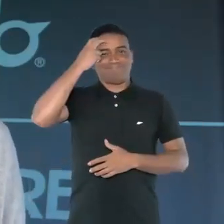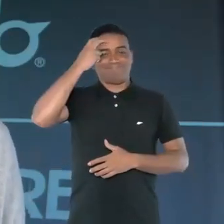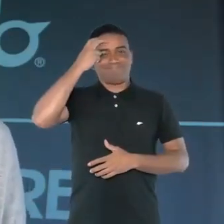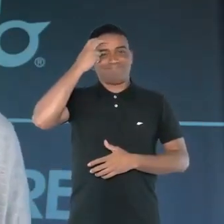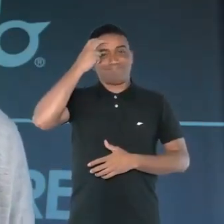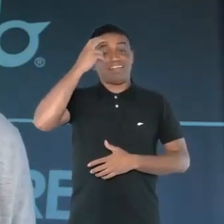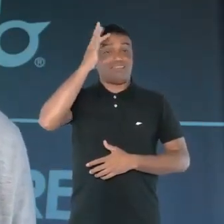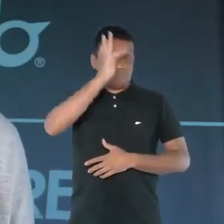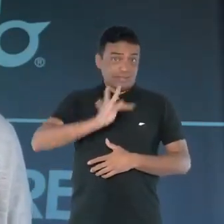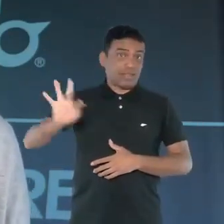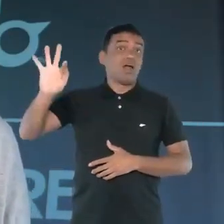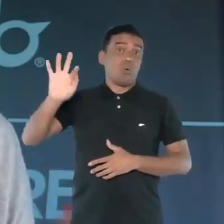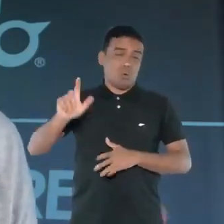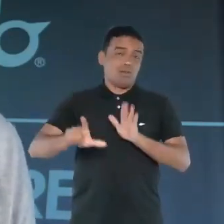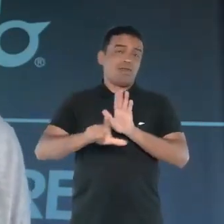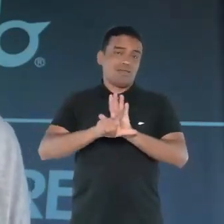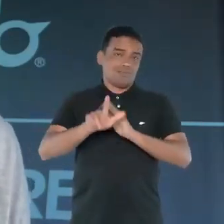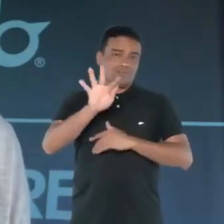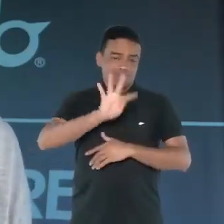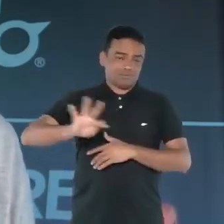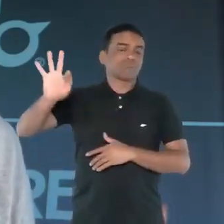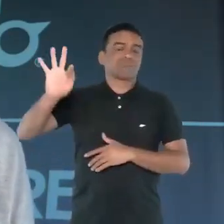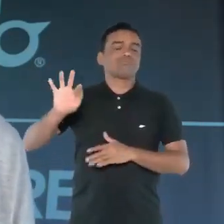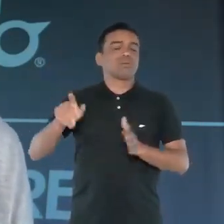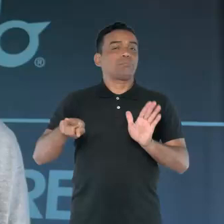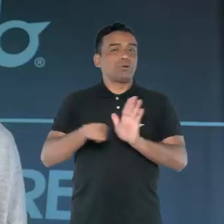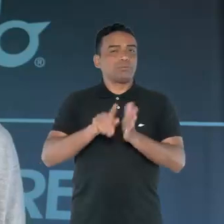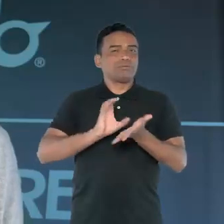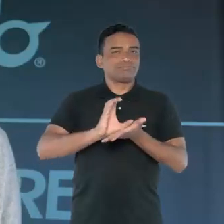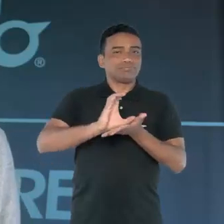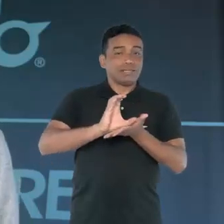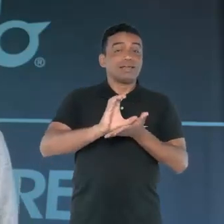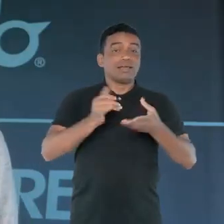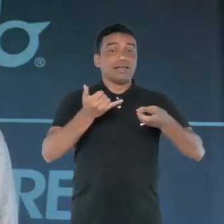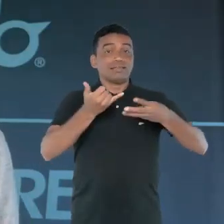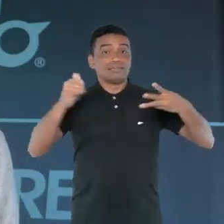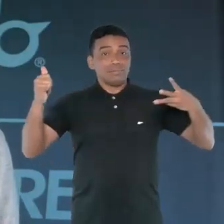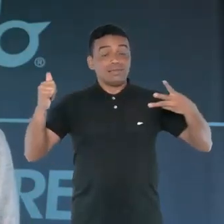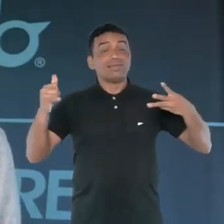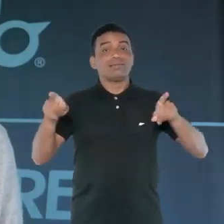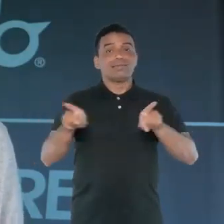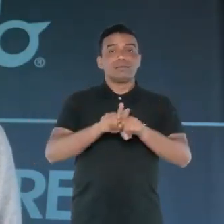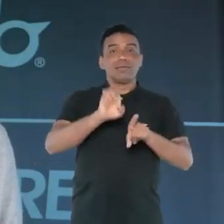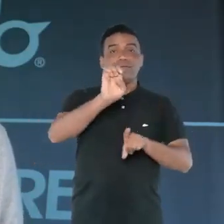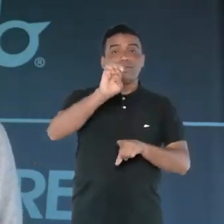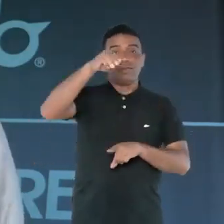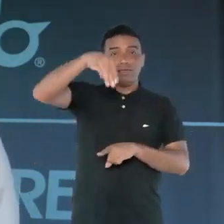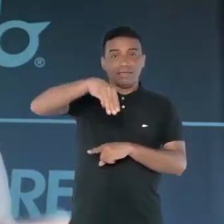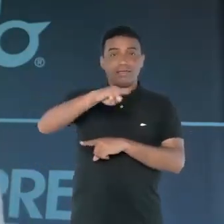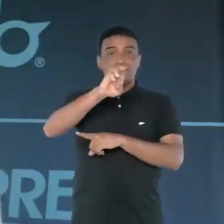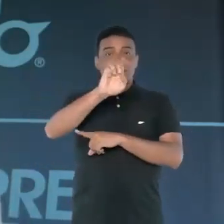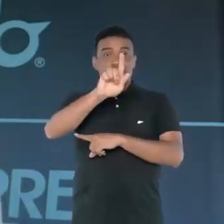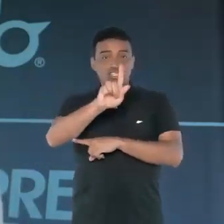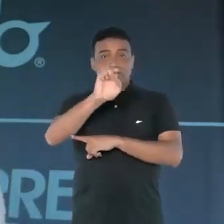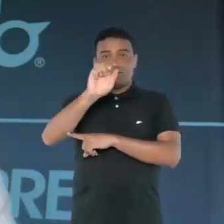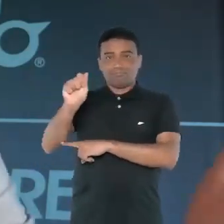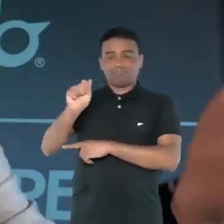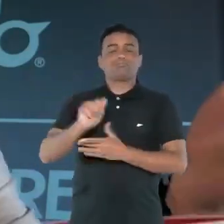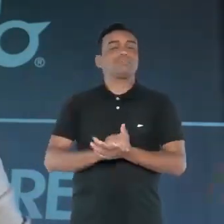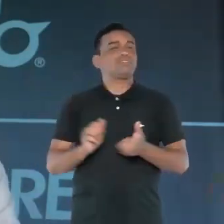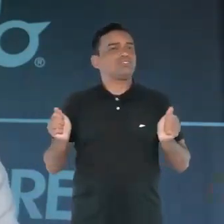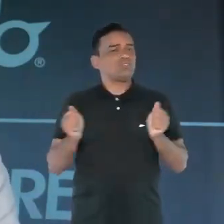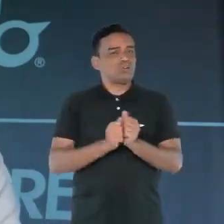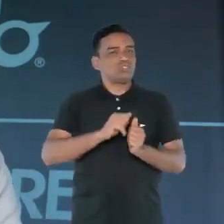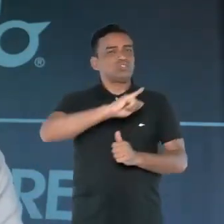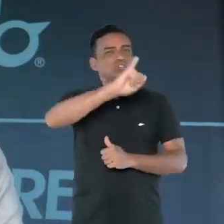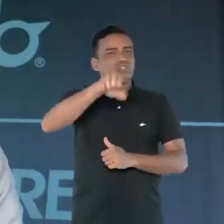pela Lei Federal, pela Lei Rouanet, e ele é patrocinado pela CEMIG e pela Engea. Eu tenho comigo José